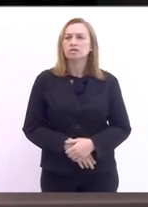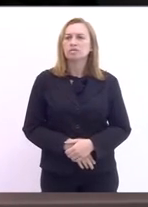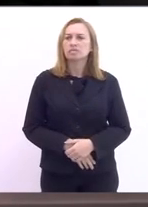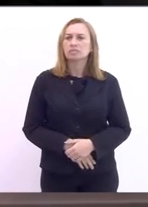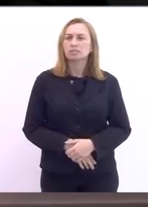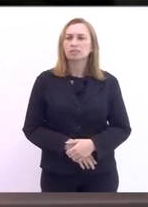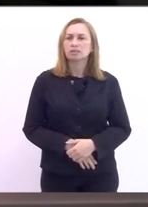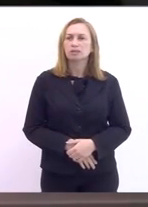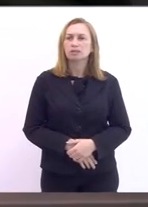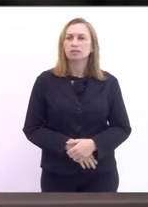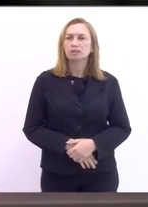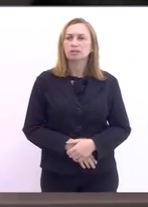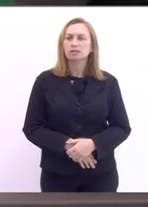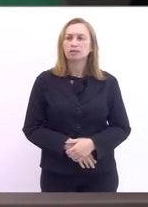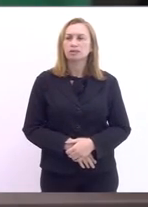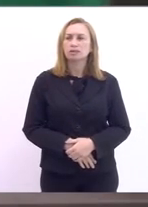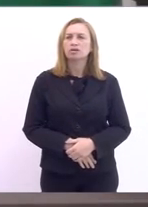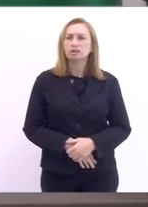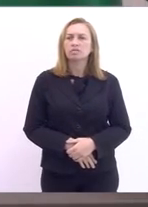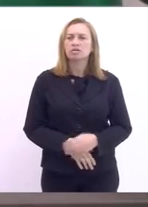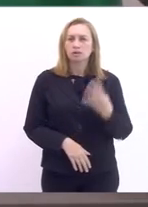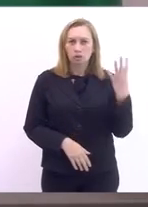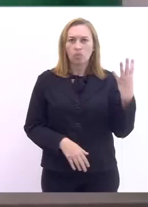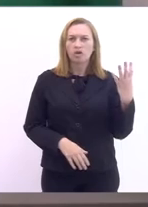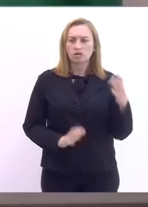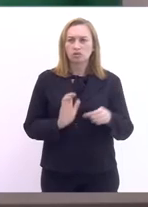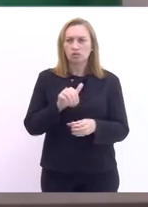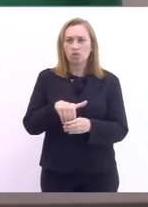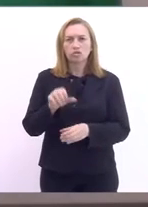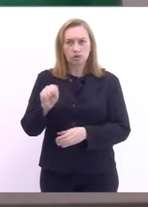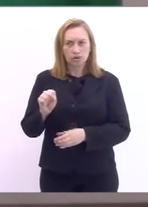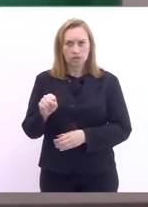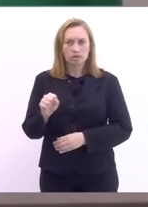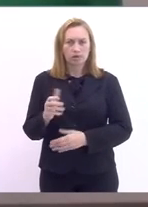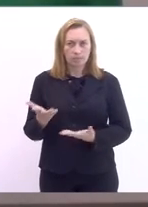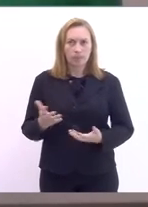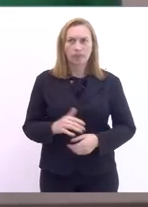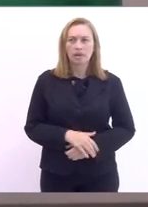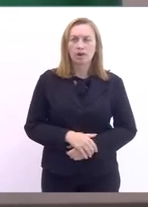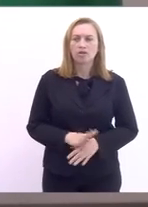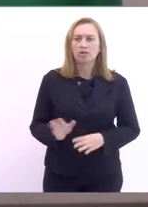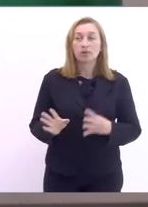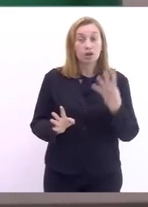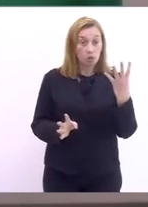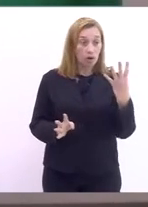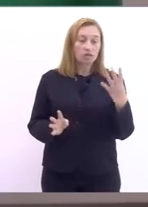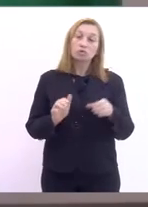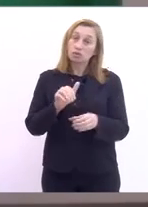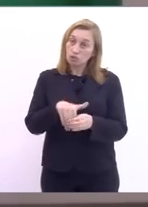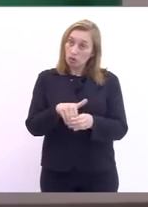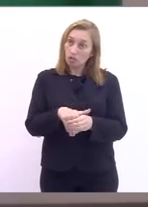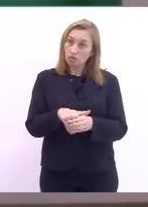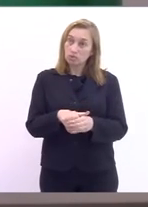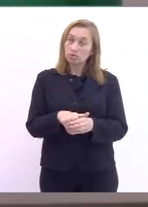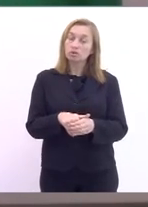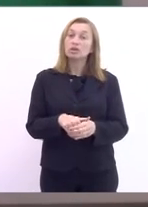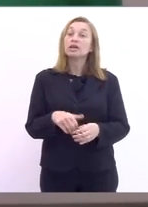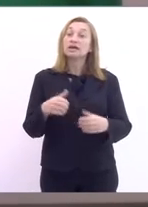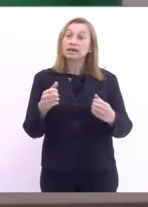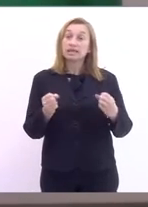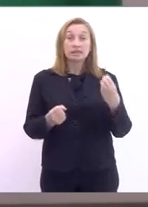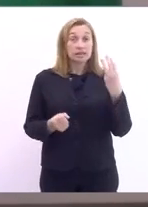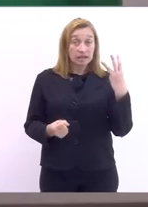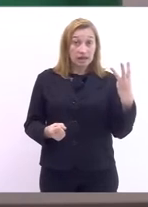Então, por enquanto, ainda não acabei. Já há 4 votos consignados, porque eu tenho que ter quórum, né? 3